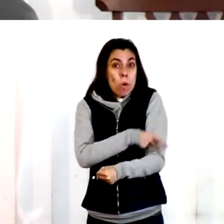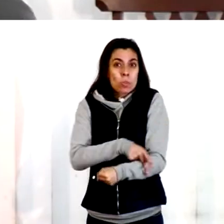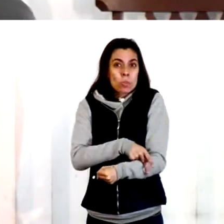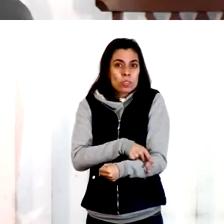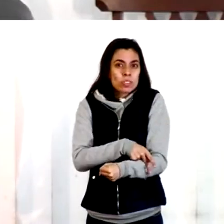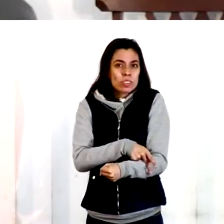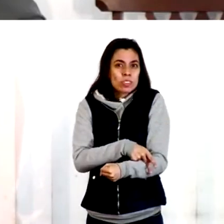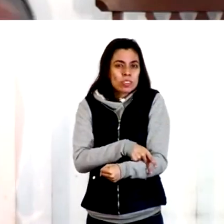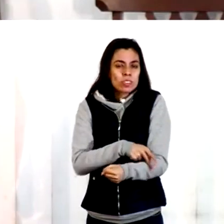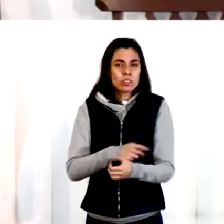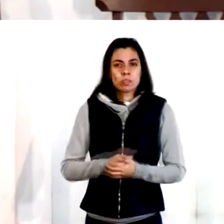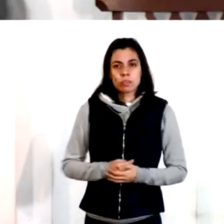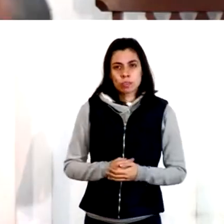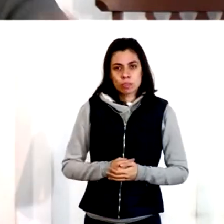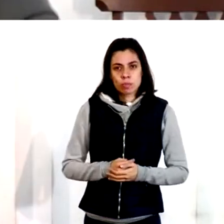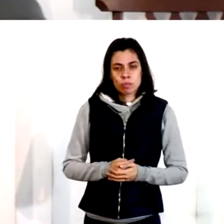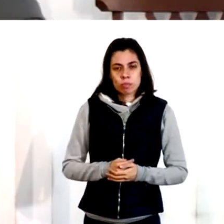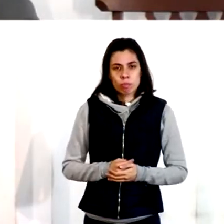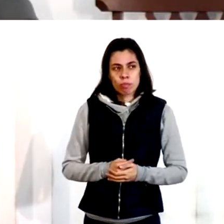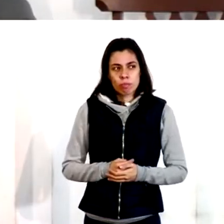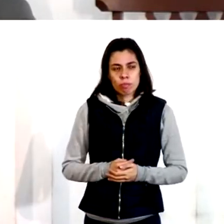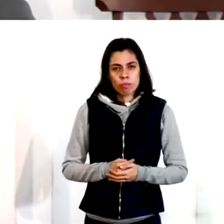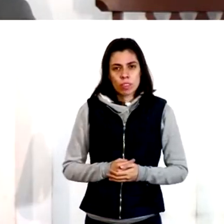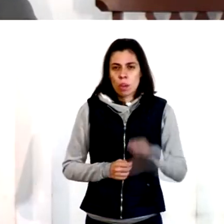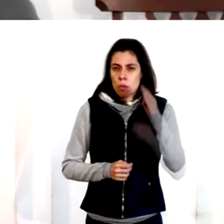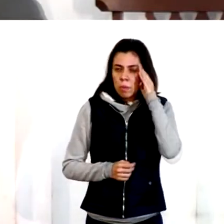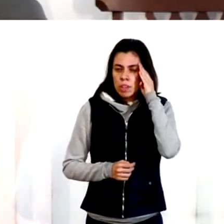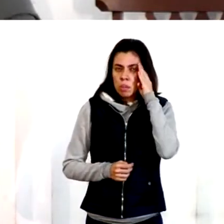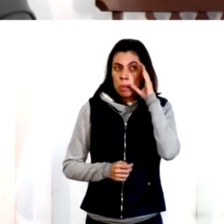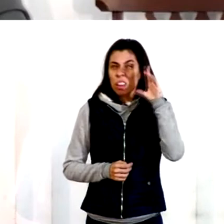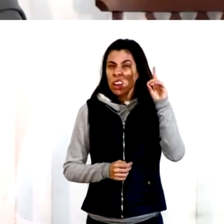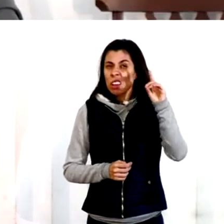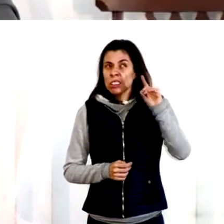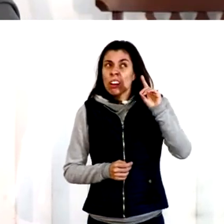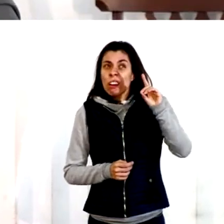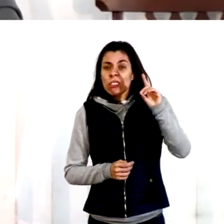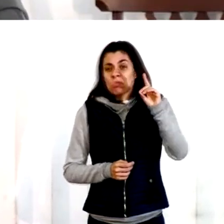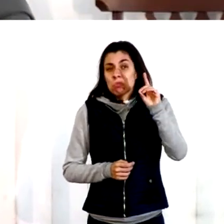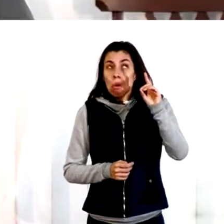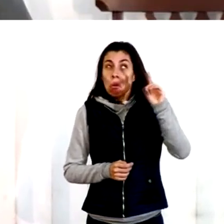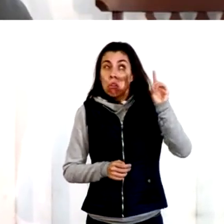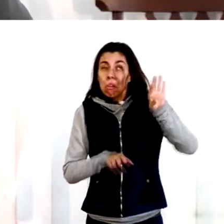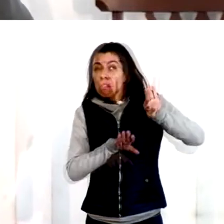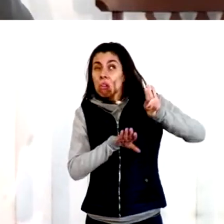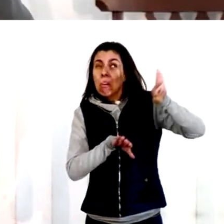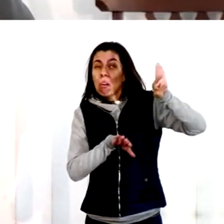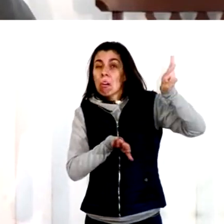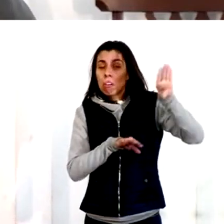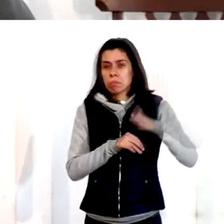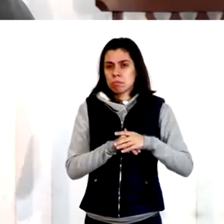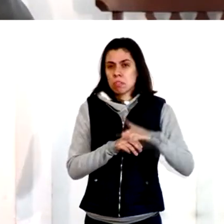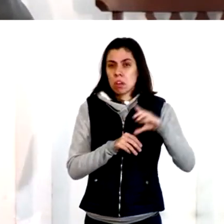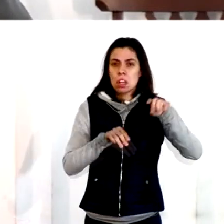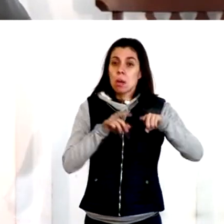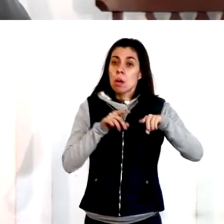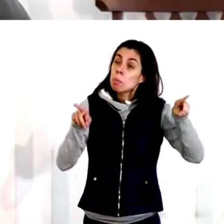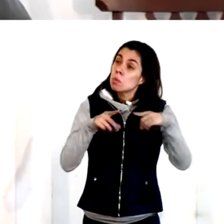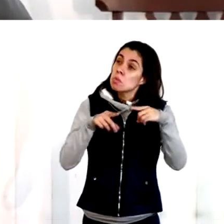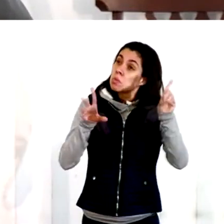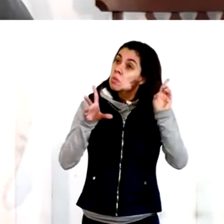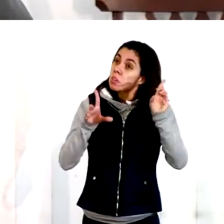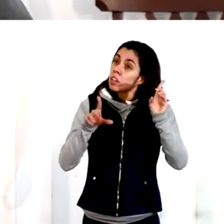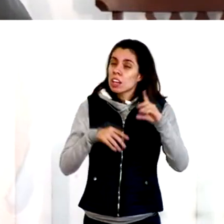igreja. Ele está lá na Bíblia quando eu abrir. Ele estará numa canção que eu ouvir.